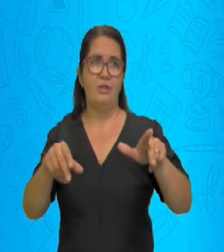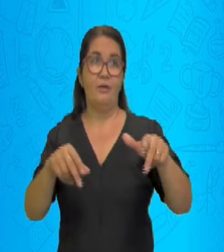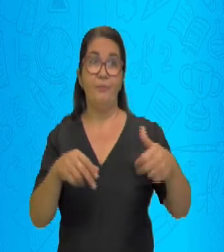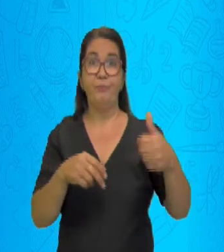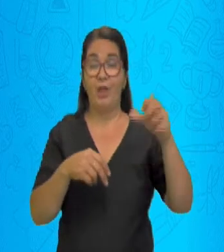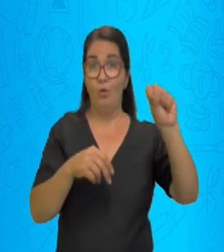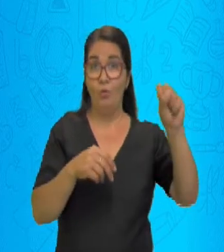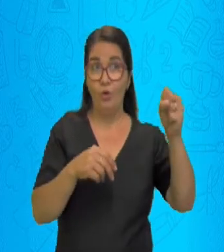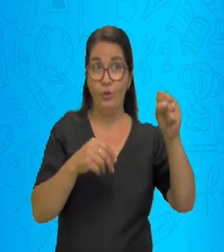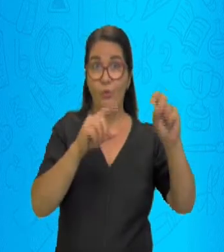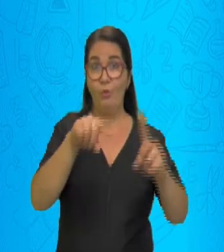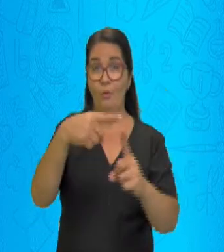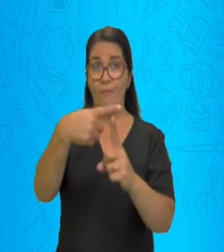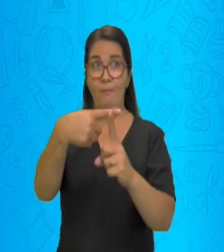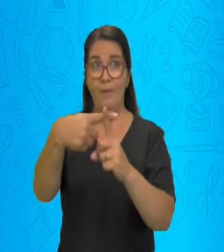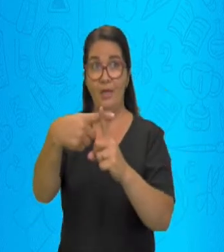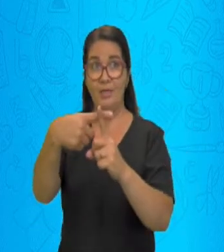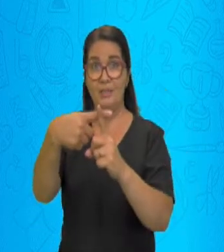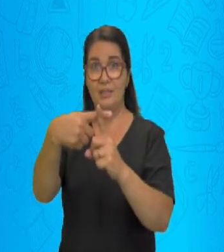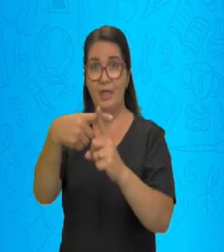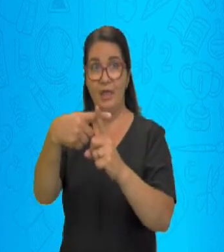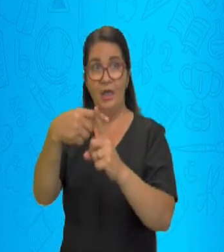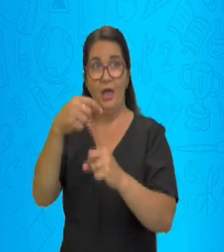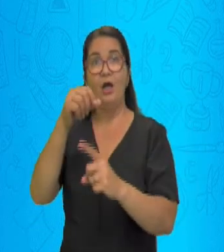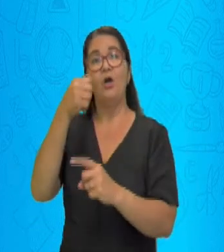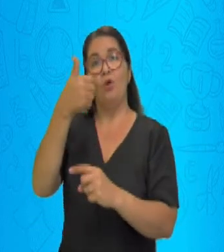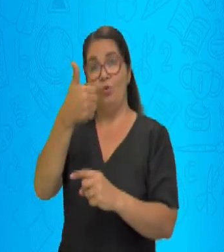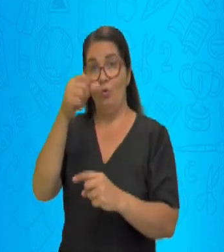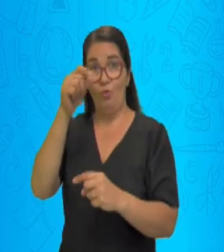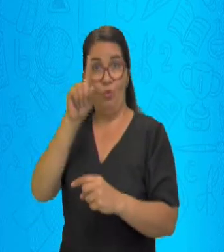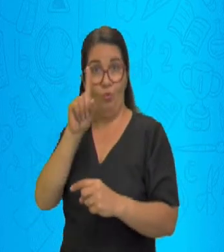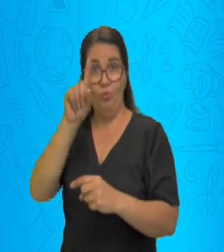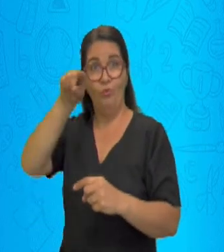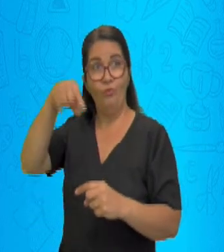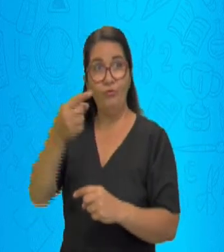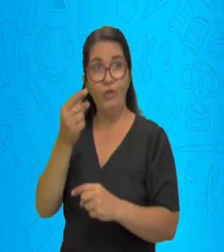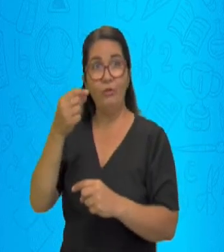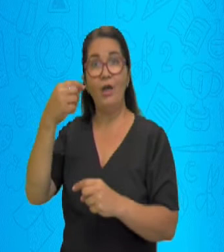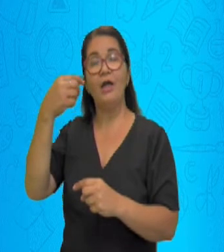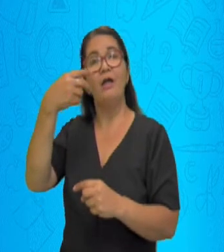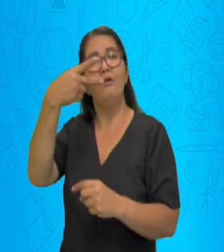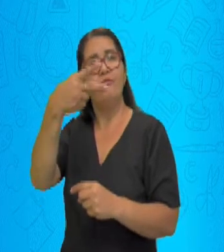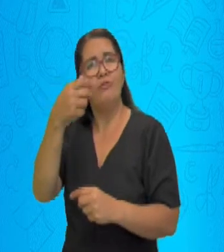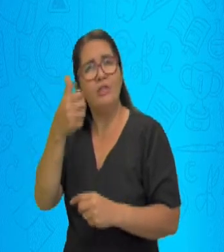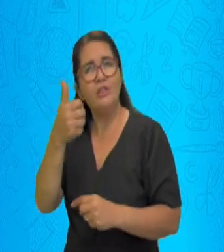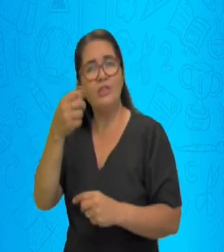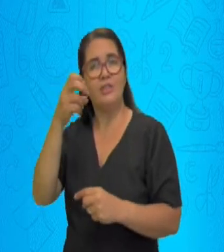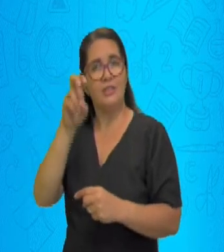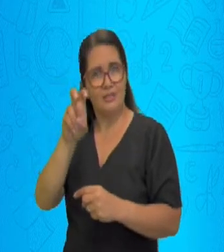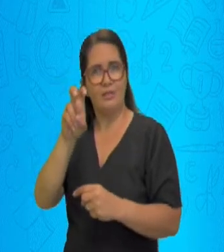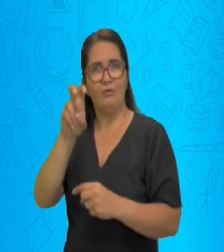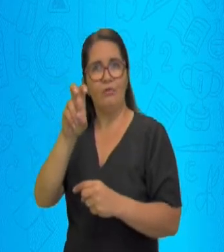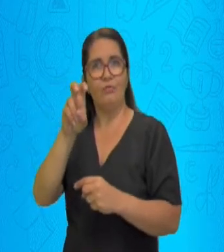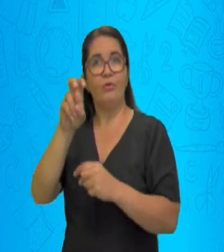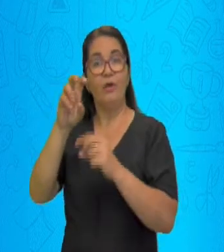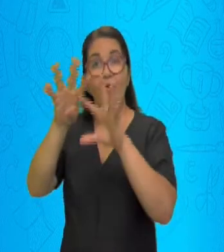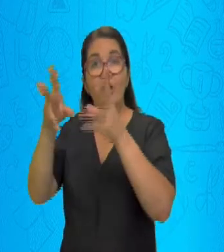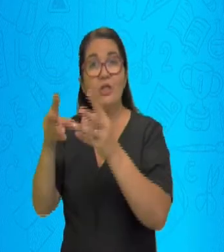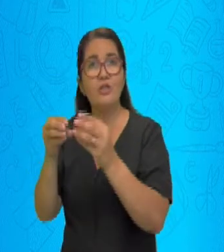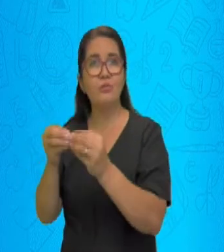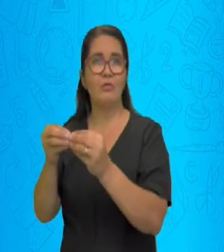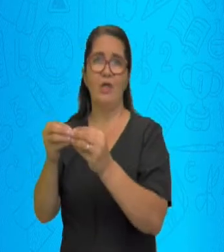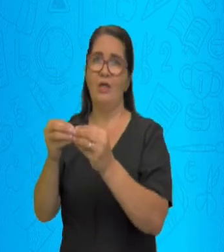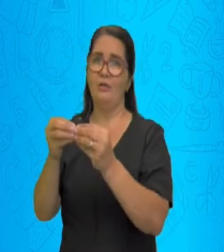não está dentro da classe dos números naturais. Por isso a gente fala que a propriedade de fechamento é quando a soma de